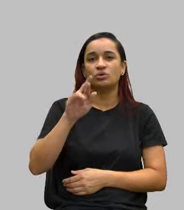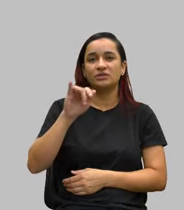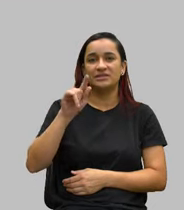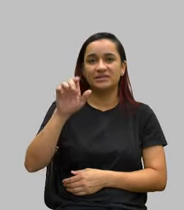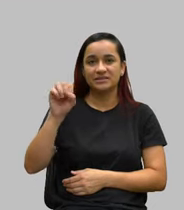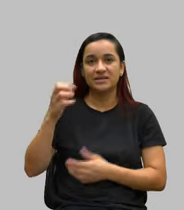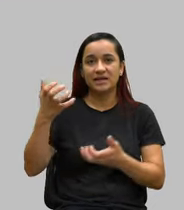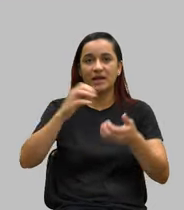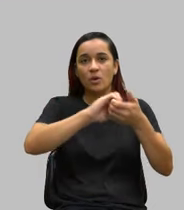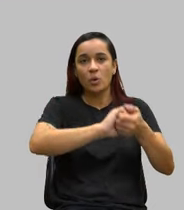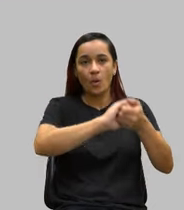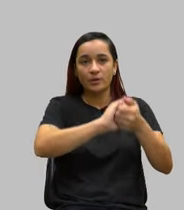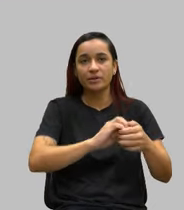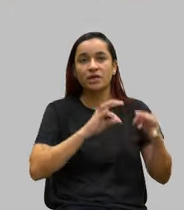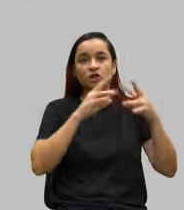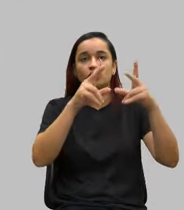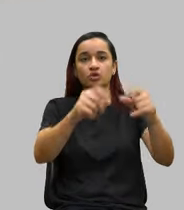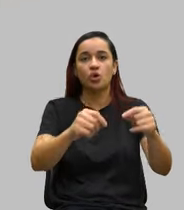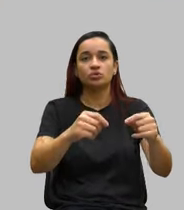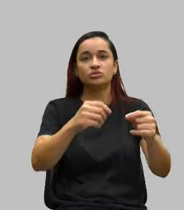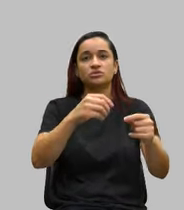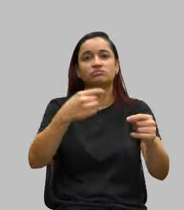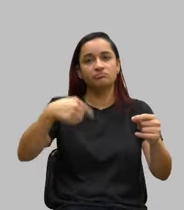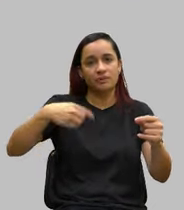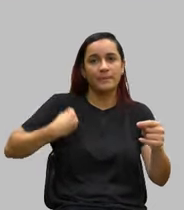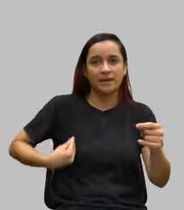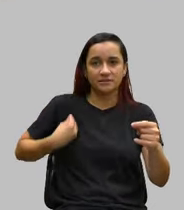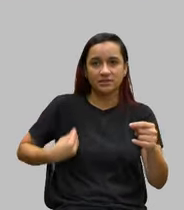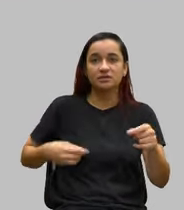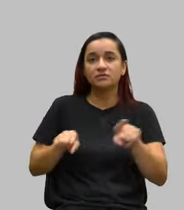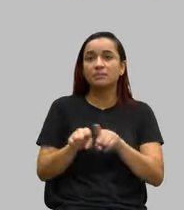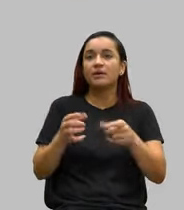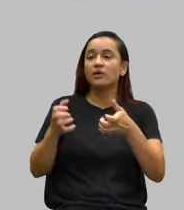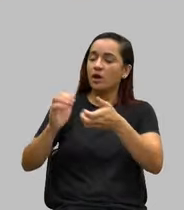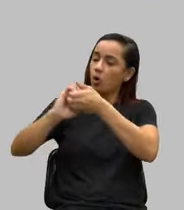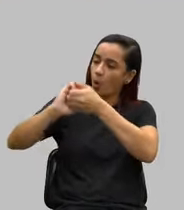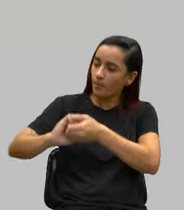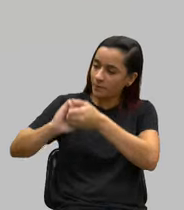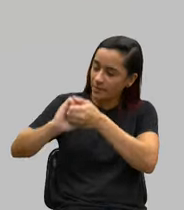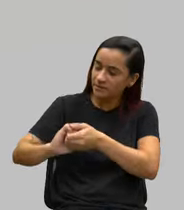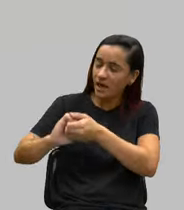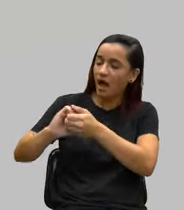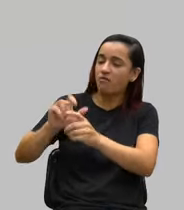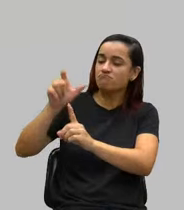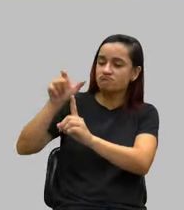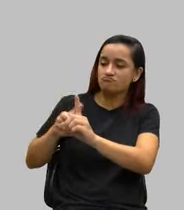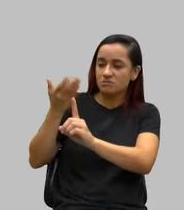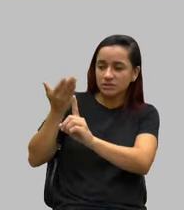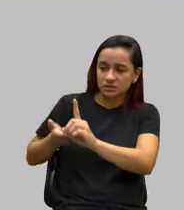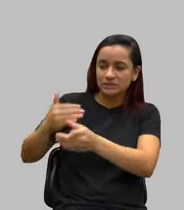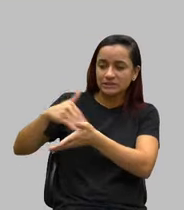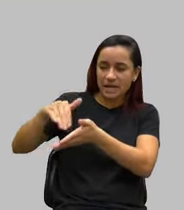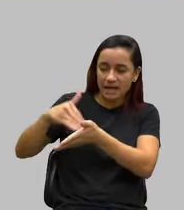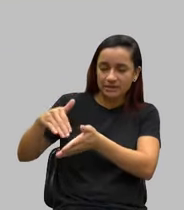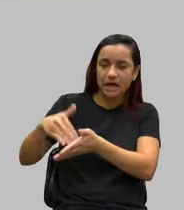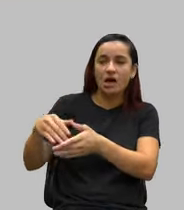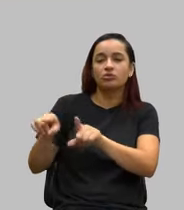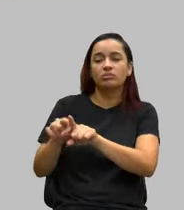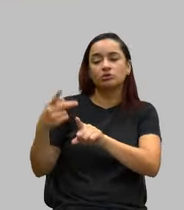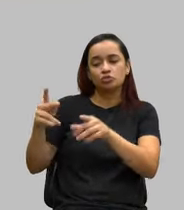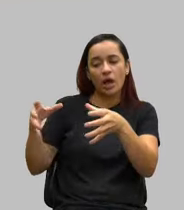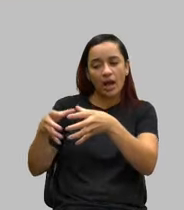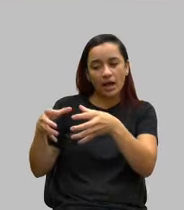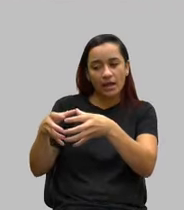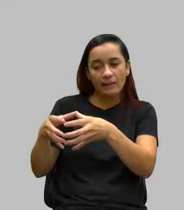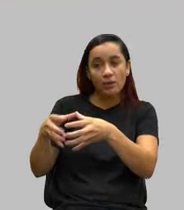cumprimentar secretária te parabenizar né E você e a sua equipe que Principalmente nos últimos dias né tem me dado um atendimento